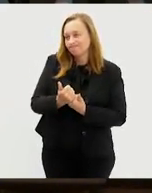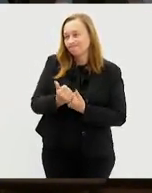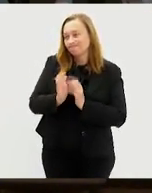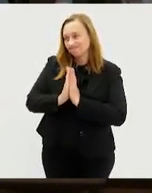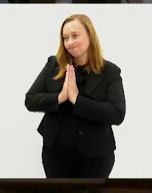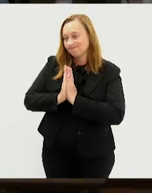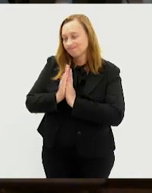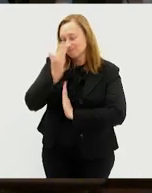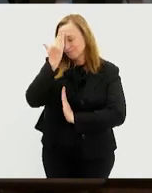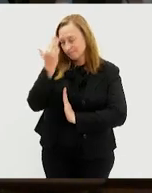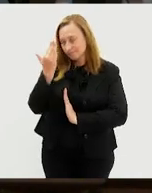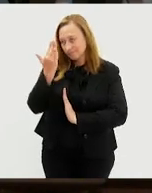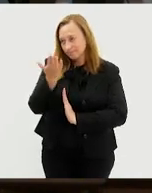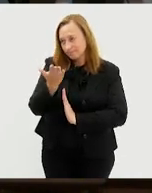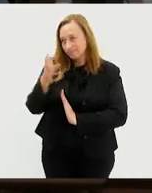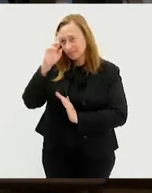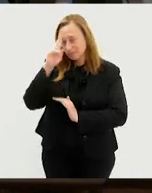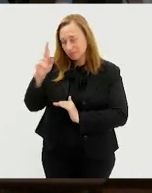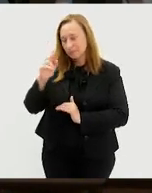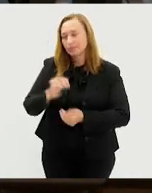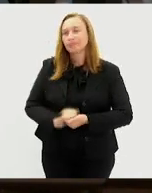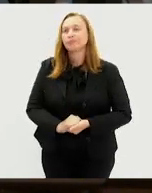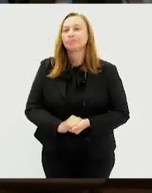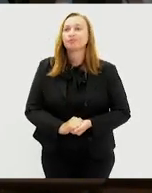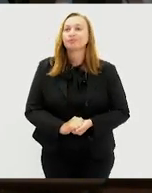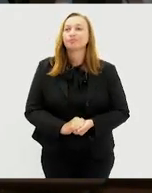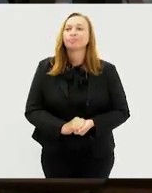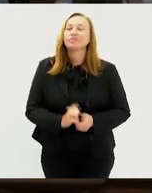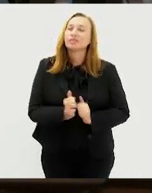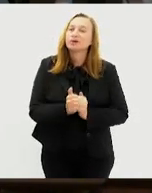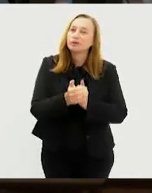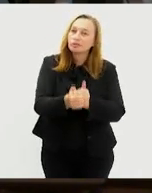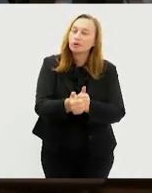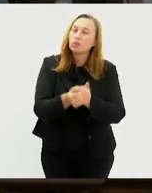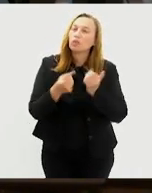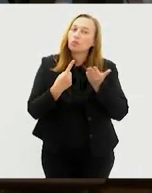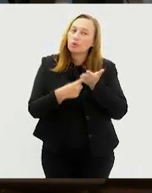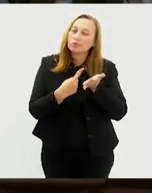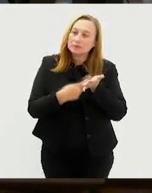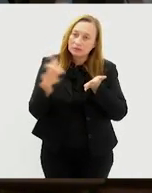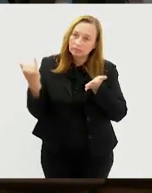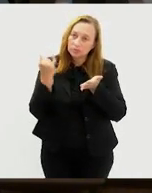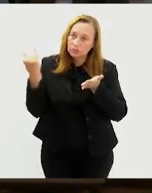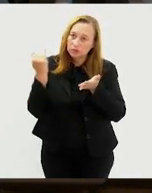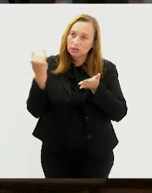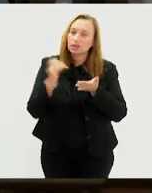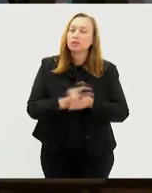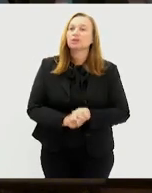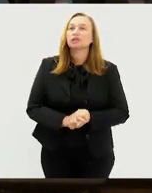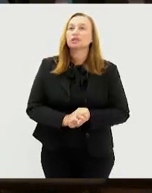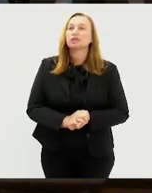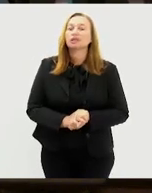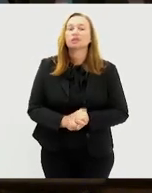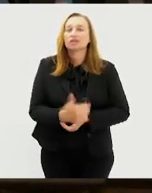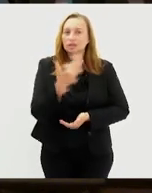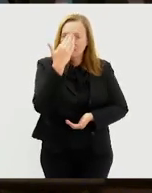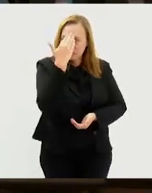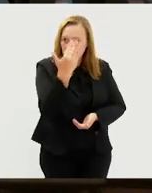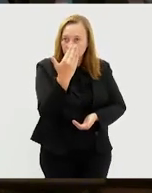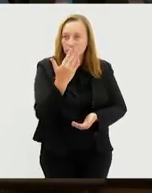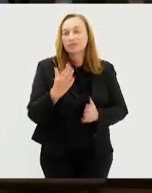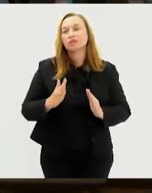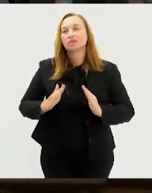agradeço a vossa excelência eu vou ter que acompanhar aqui um compromisso e agradecer essa